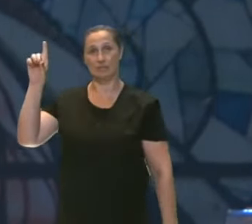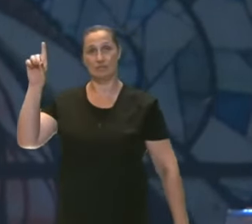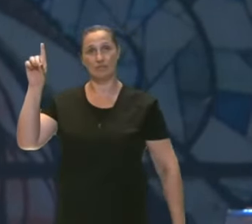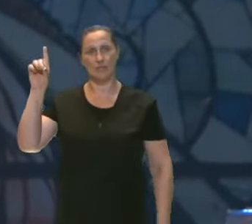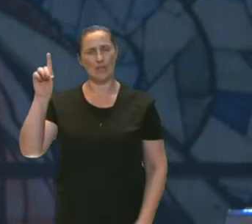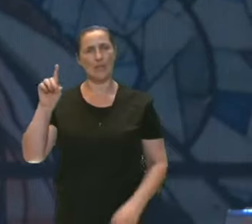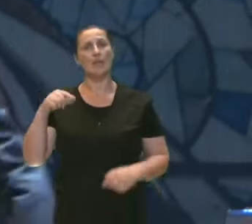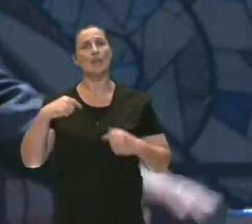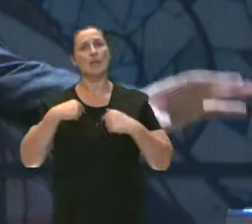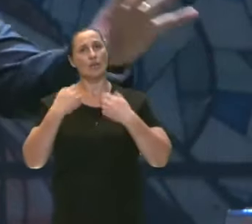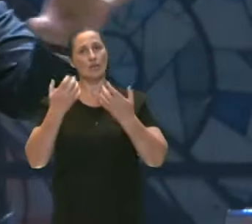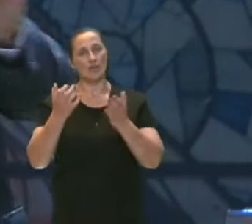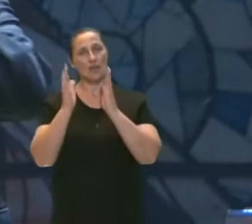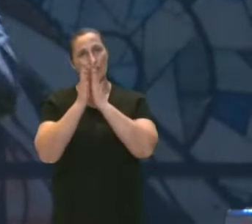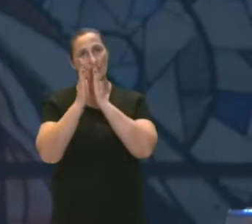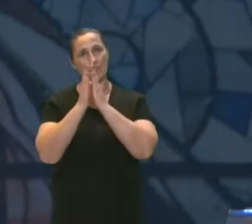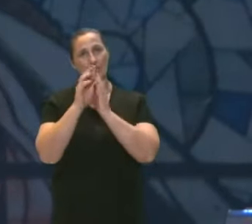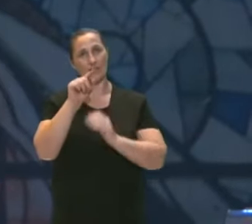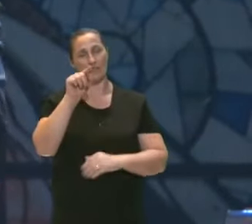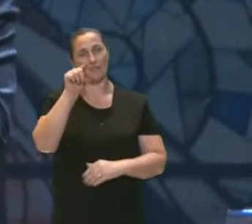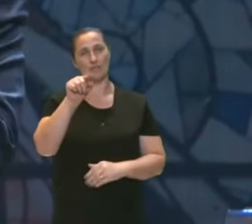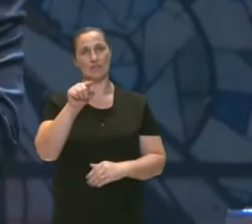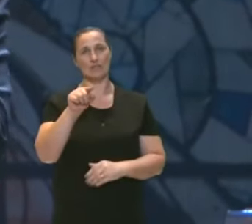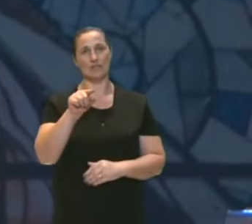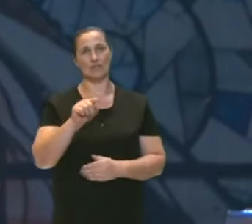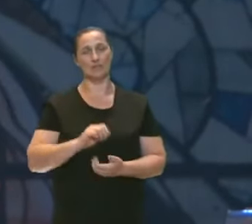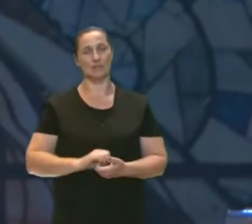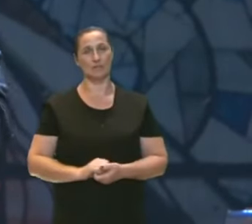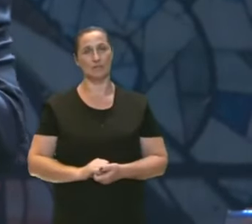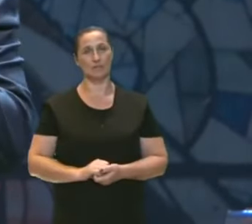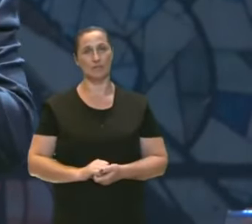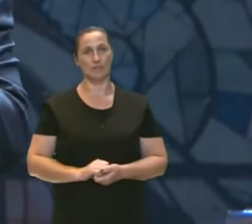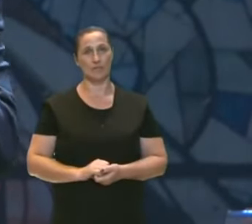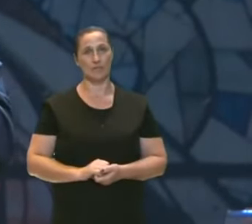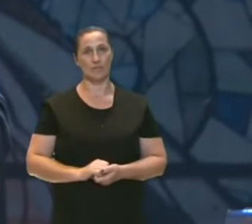você, porque seja qual for a tua situação, eu quero dizer uma coisa para você,